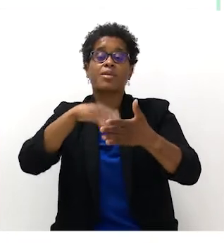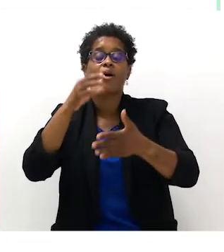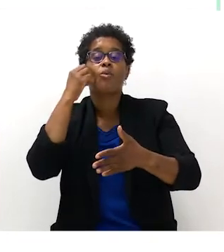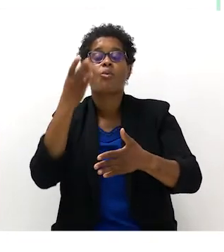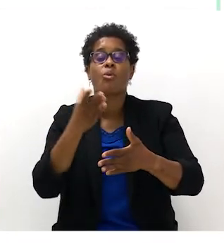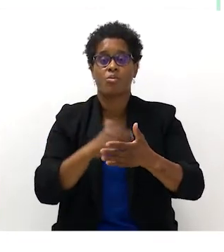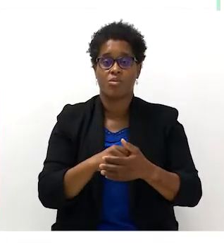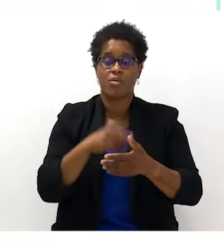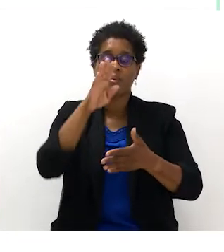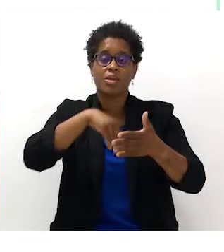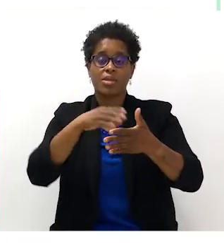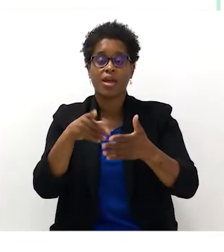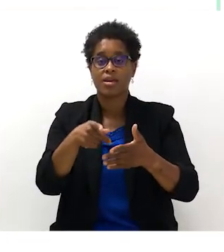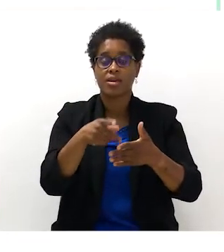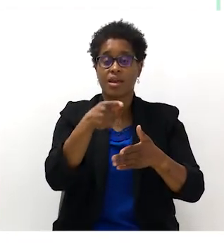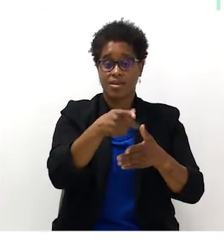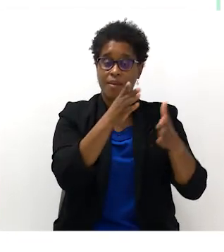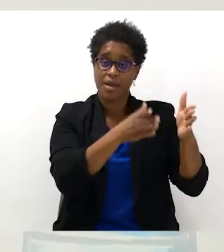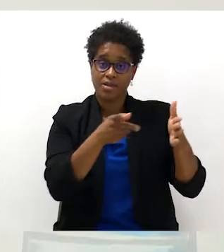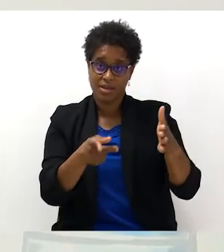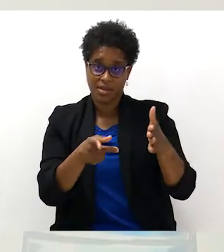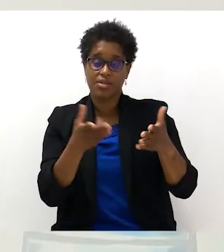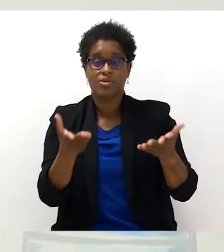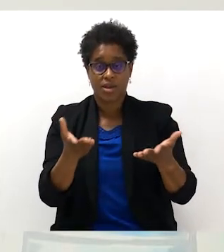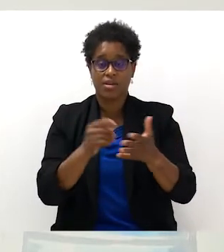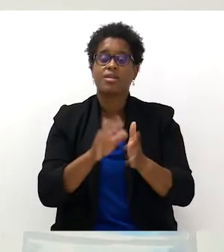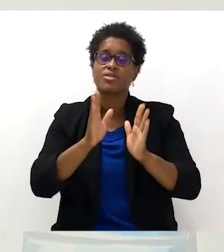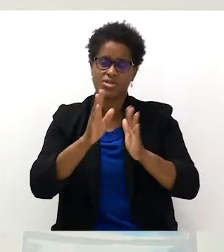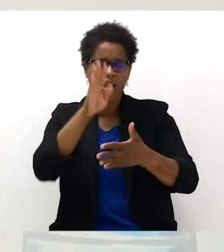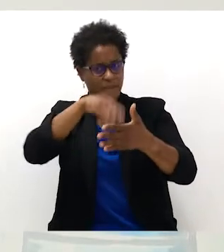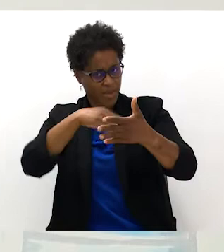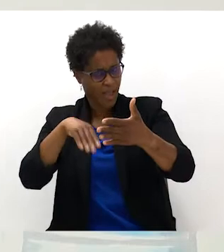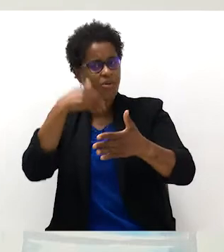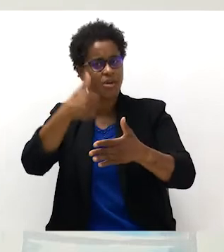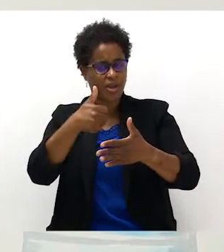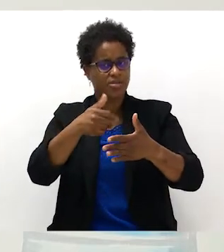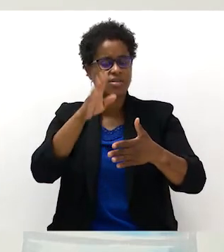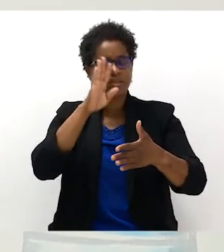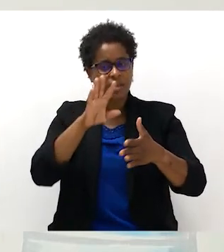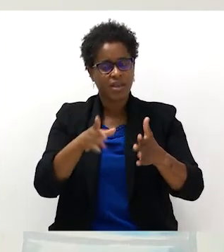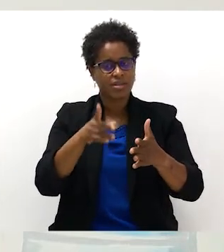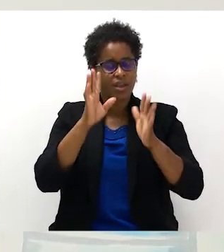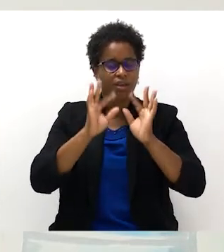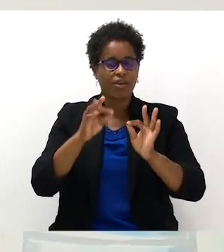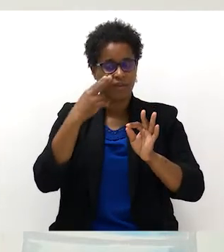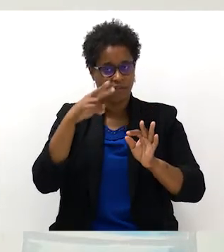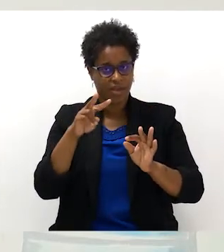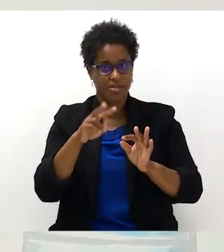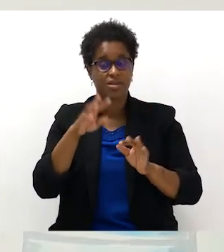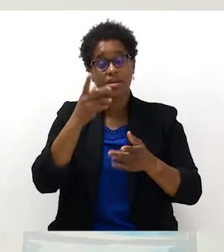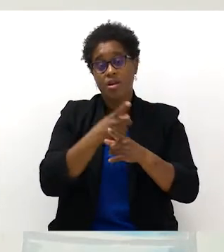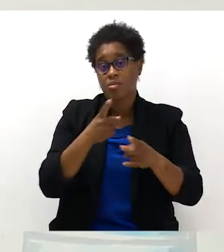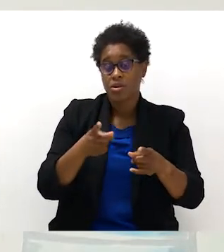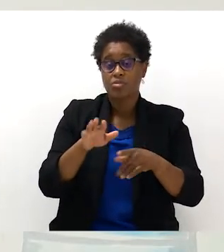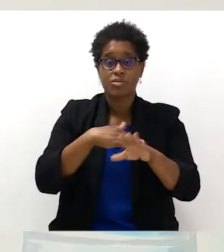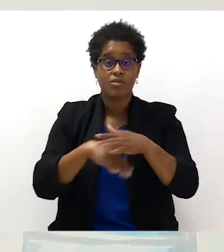Vocês pintaram aqui esta parte, não é? Por isso já pintaram corretamente, se alguém assim fez. Se não, vamos fazer